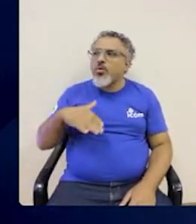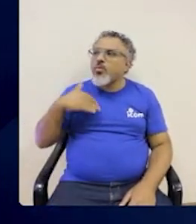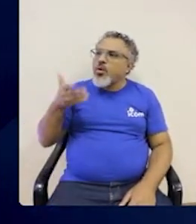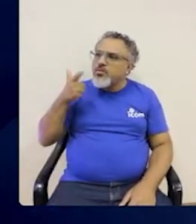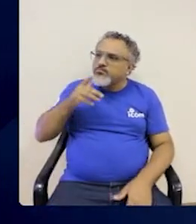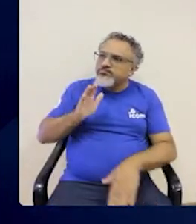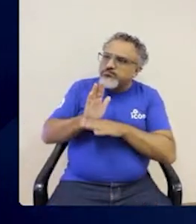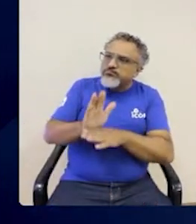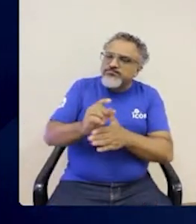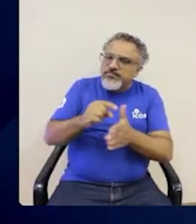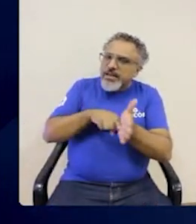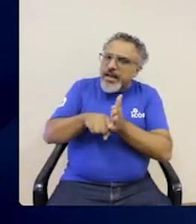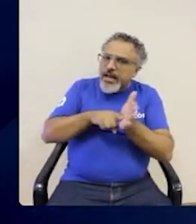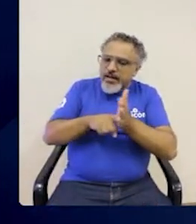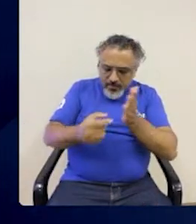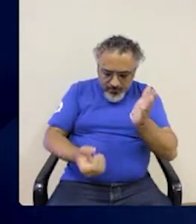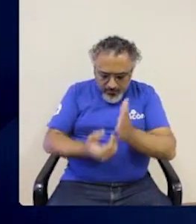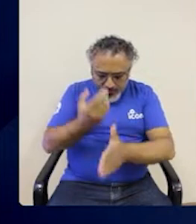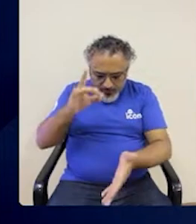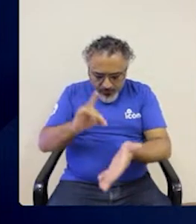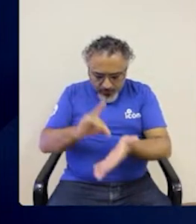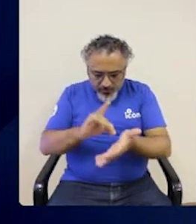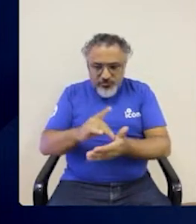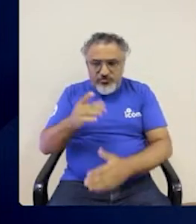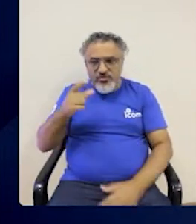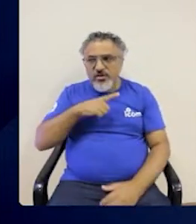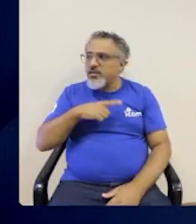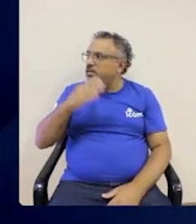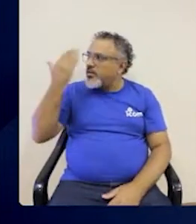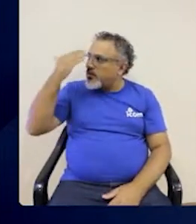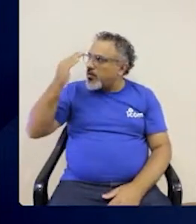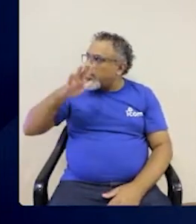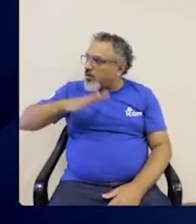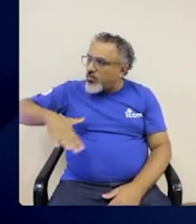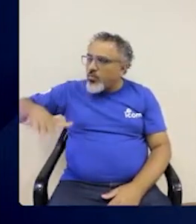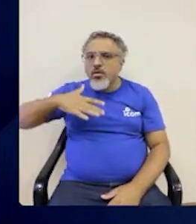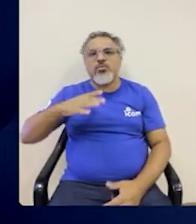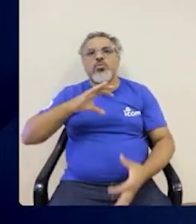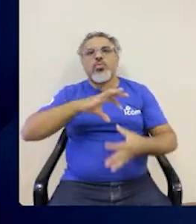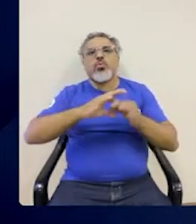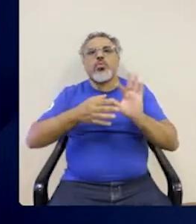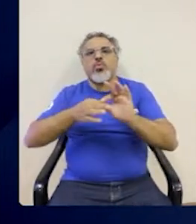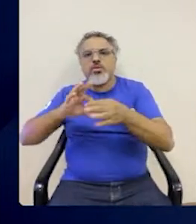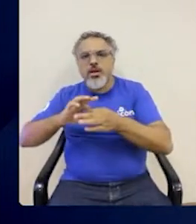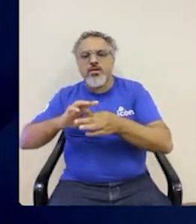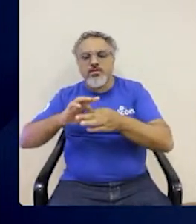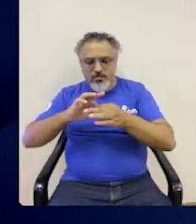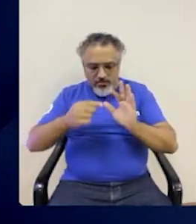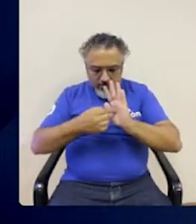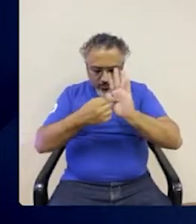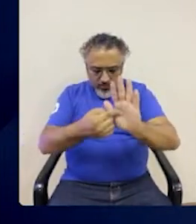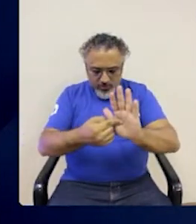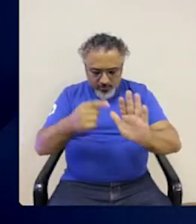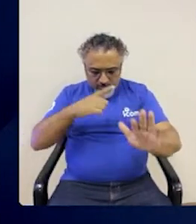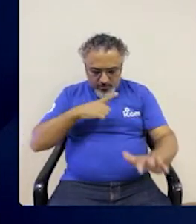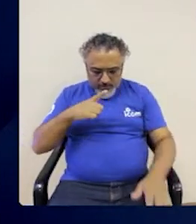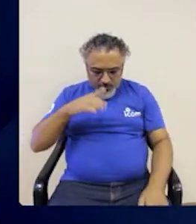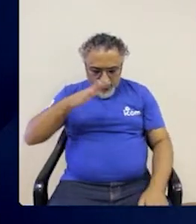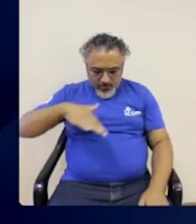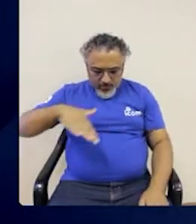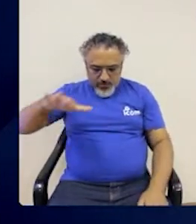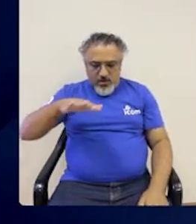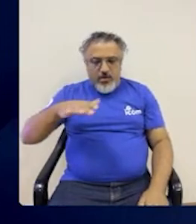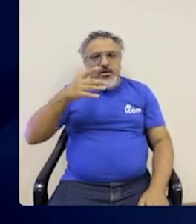a análise da implantação ela traz para a gente entender quais fenômenos do contexto estão relacionados para que aquilo não tenha sido tão